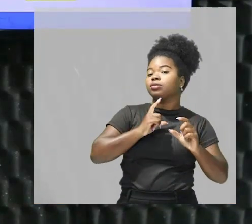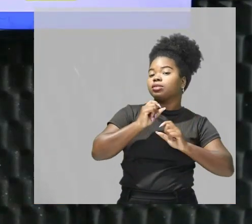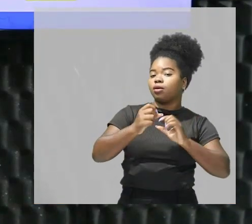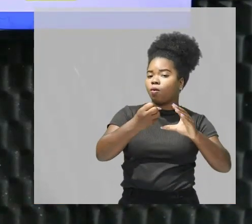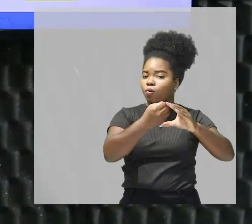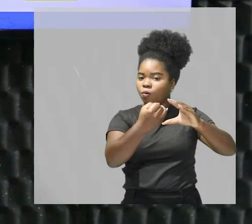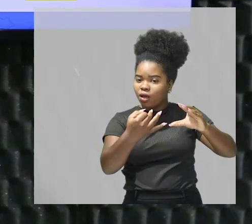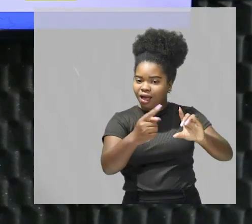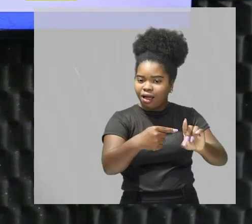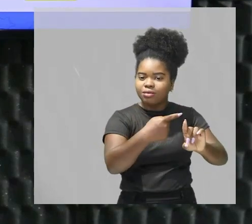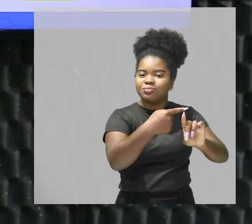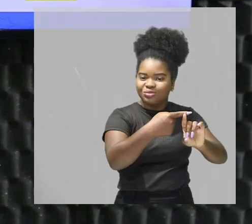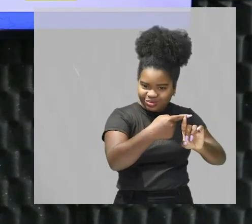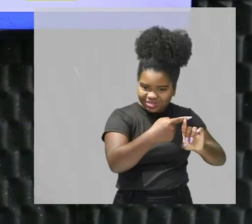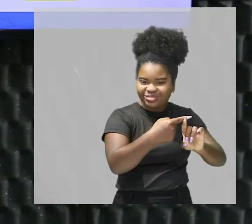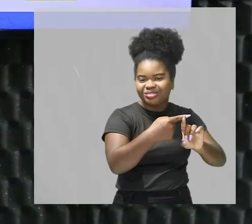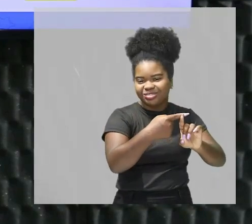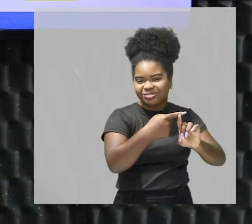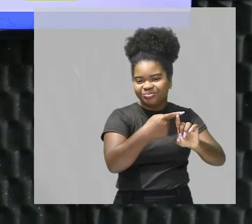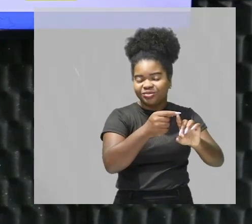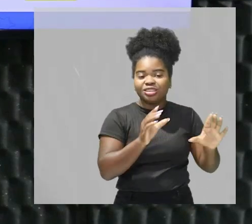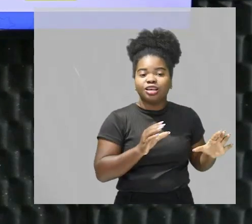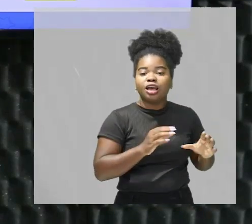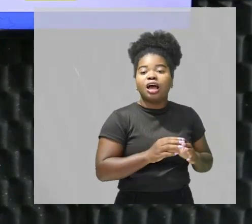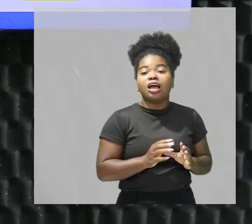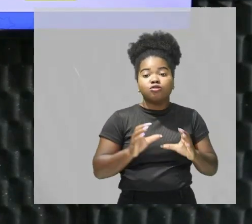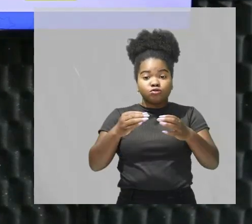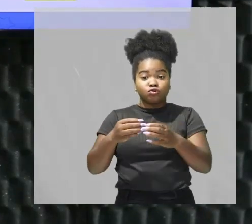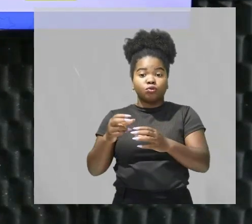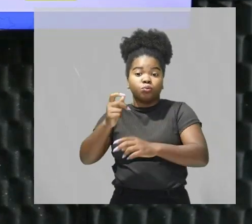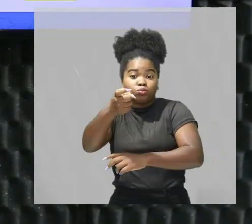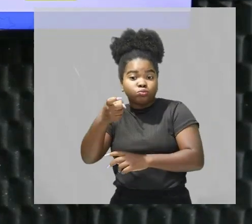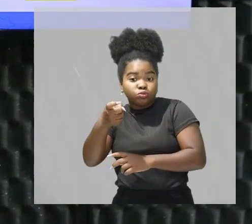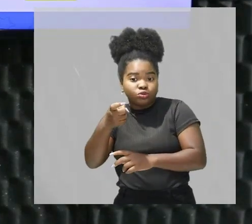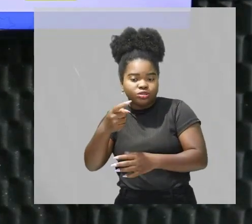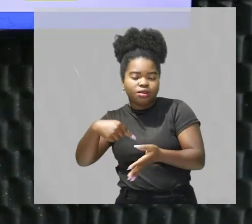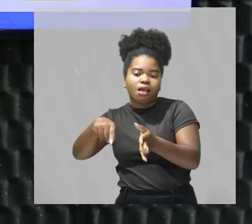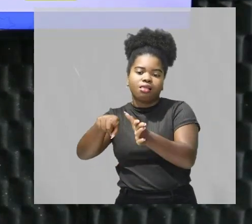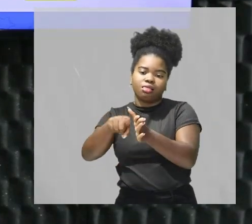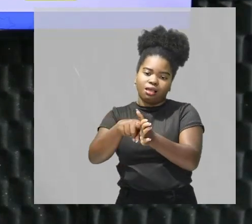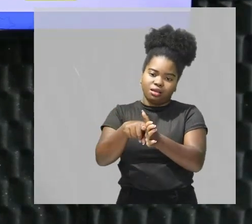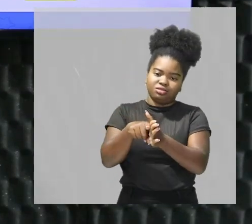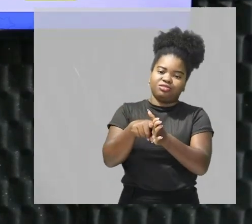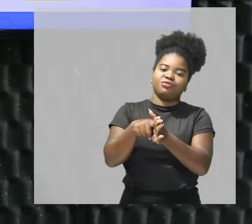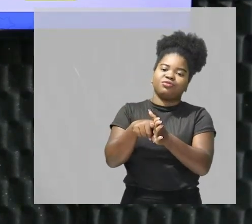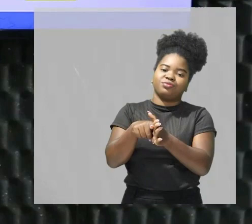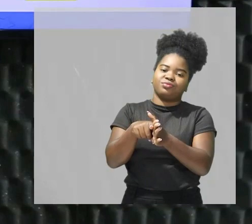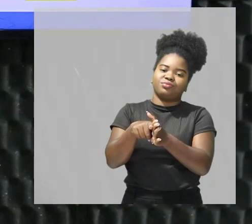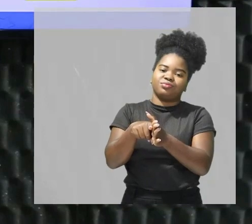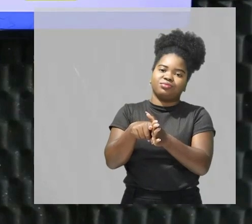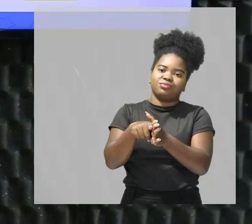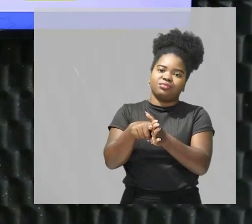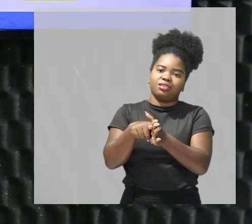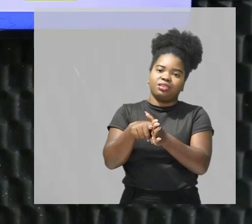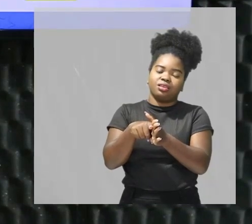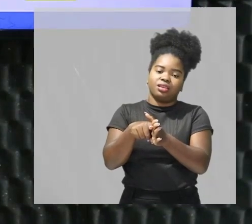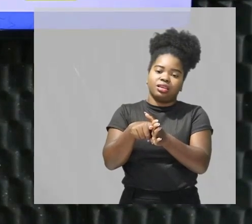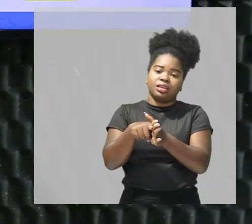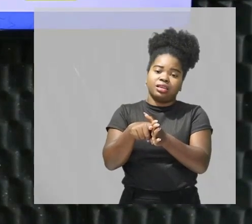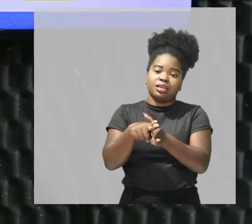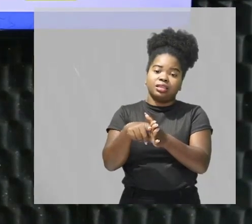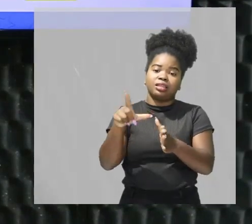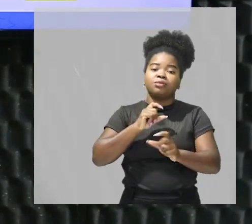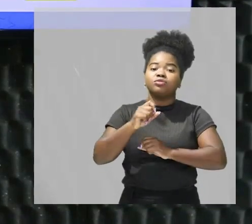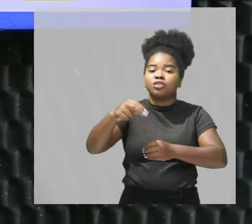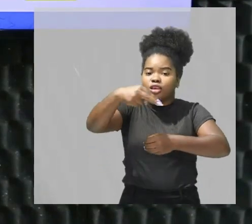positivo, esse grupo X vai ter um caráter negativo. E aqui é o núcleo de